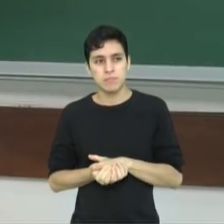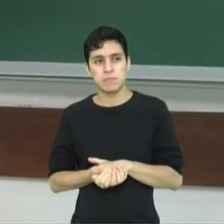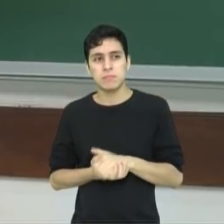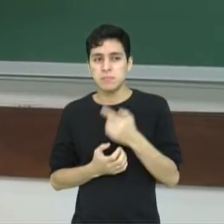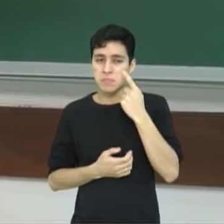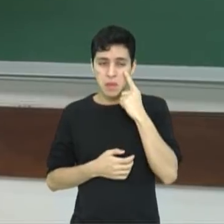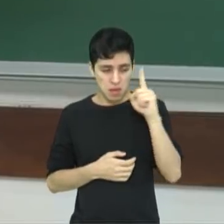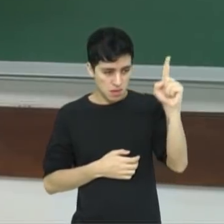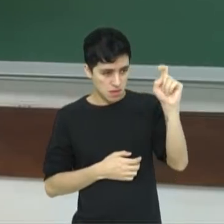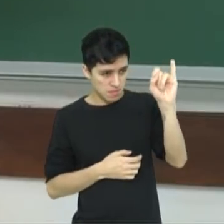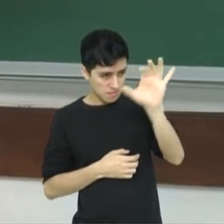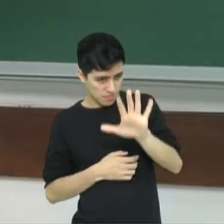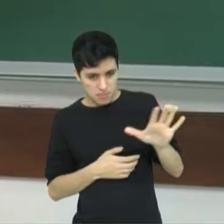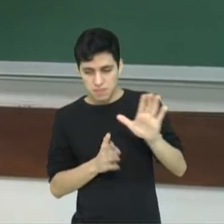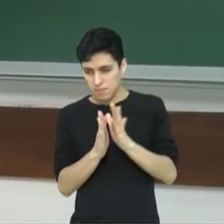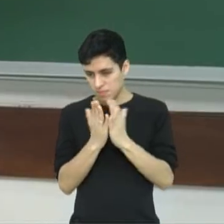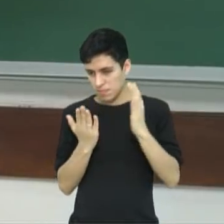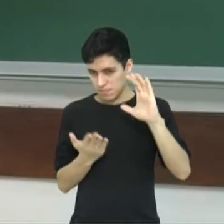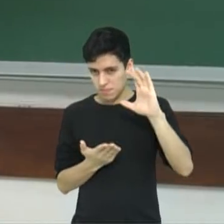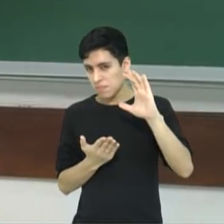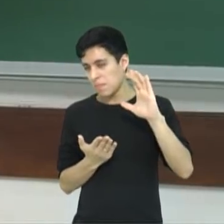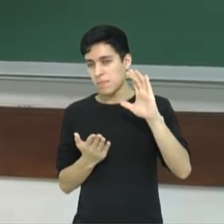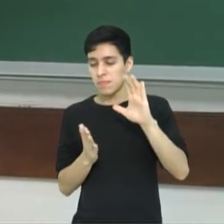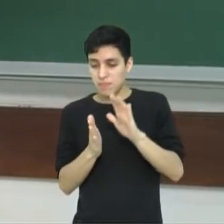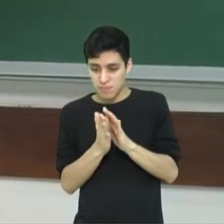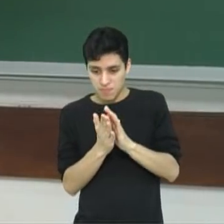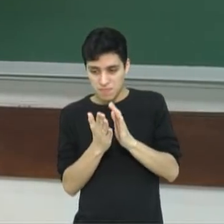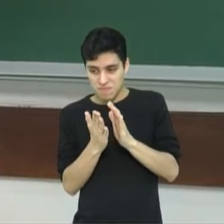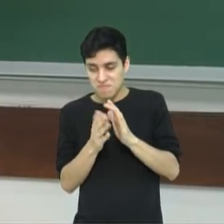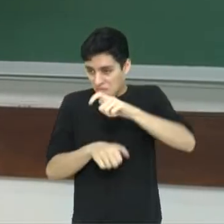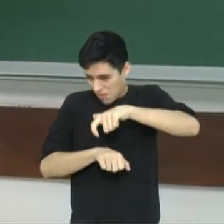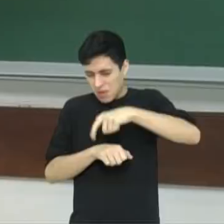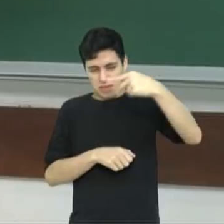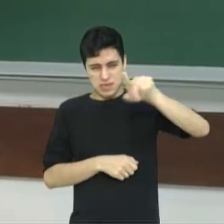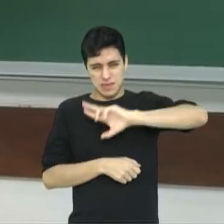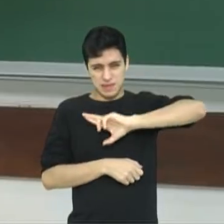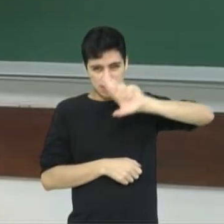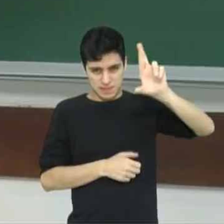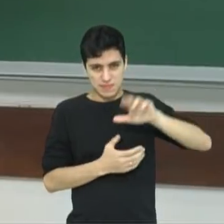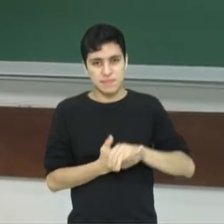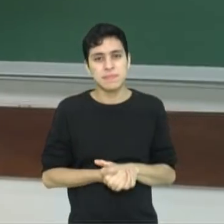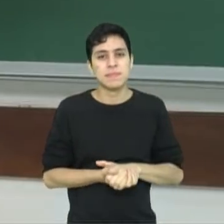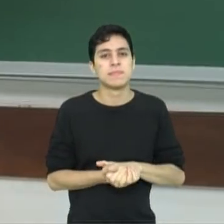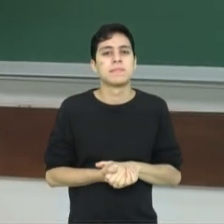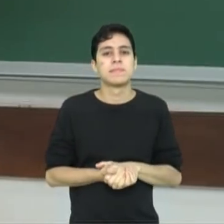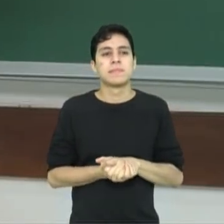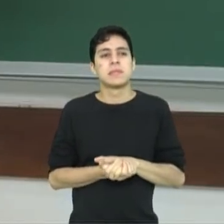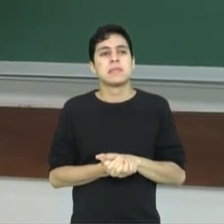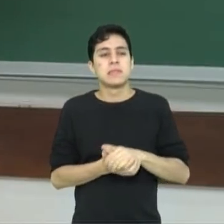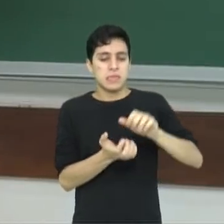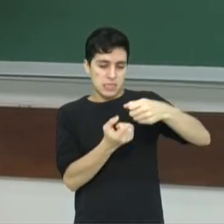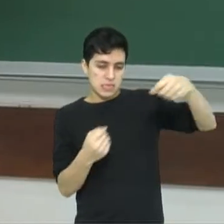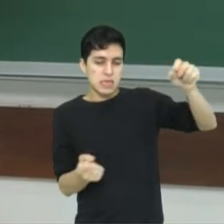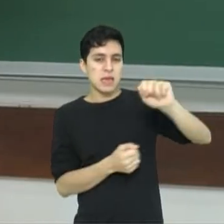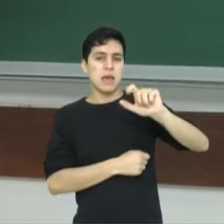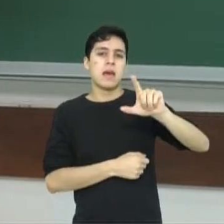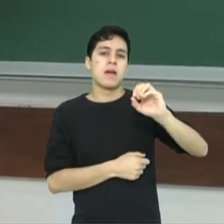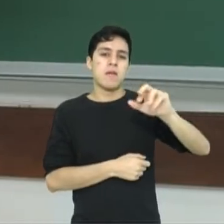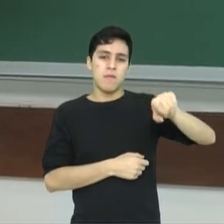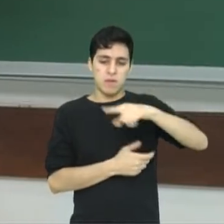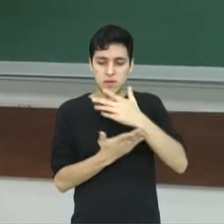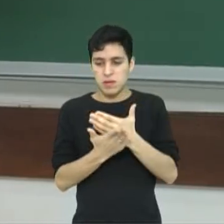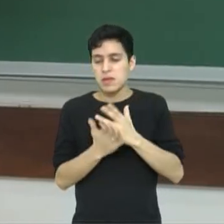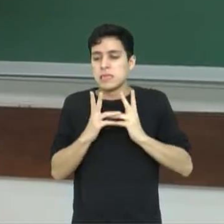comerciantes, inclusive, dessa região do Oriente Médio, deveria criar uma espécie de uma única religião para todos eles. Baseado